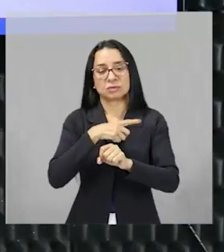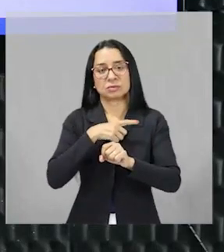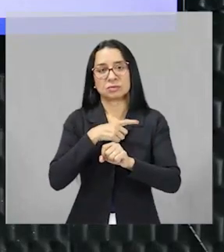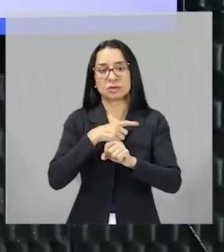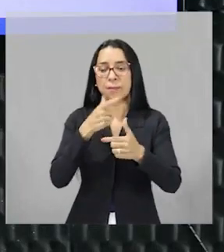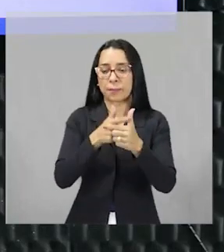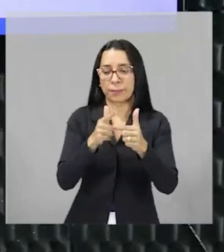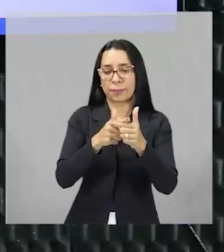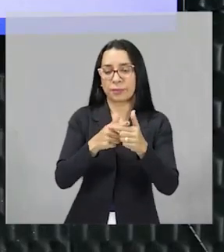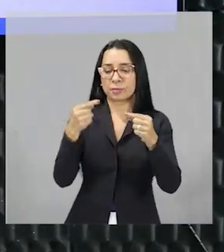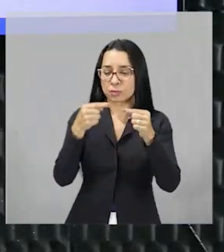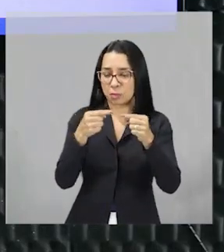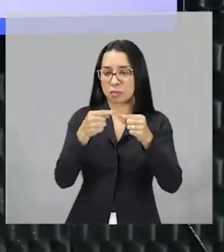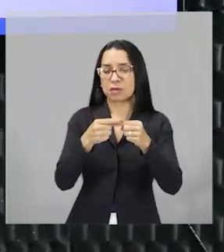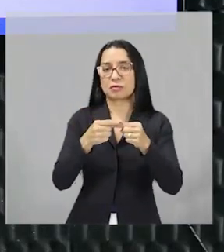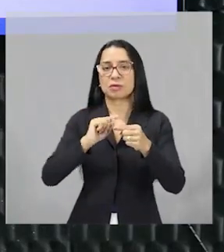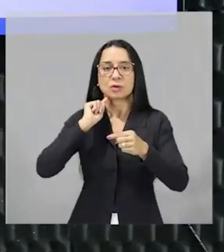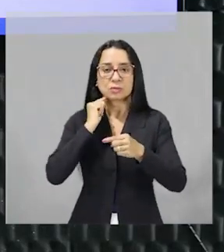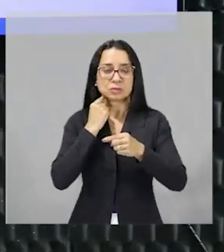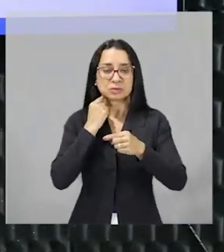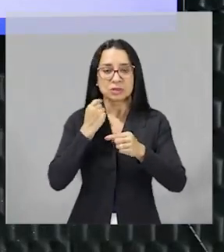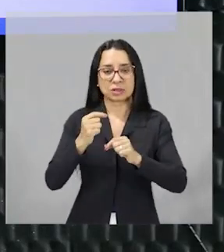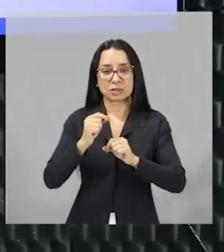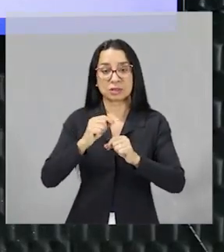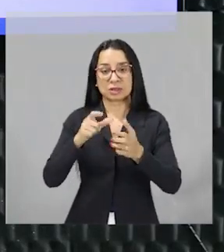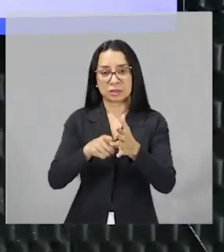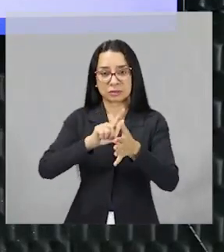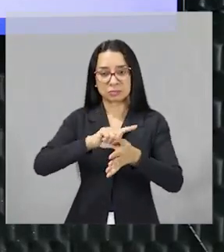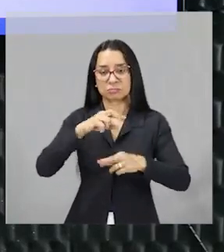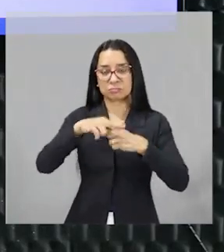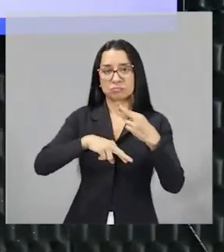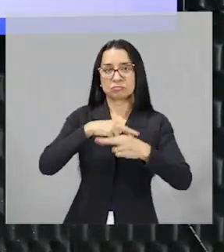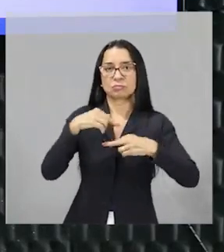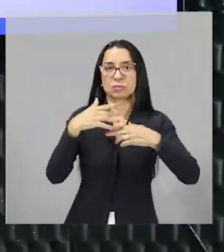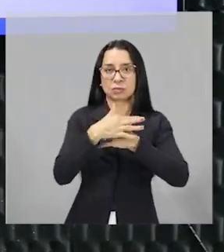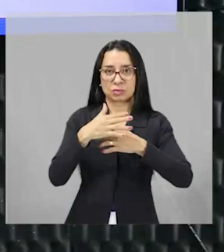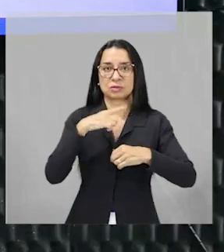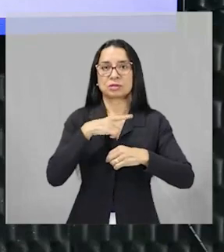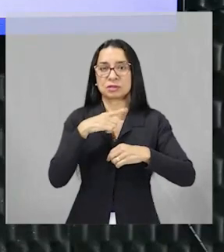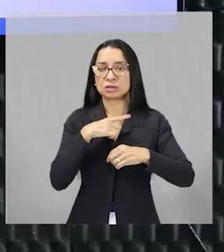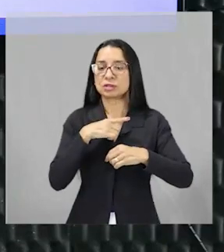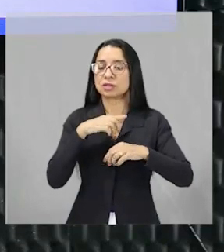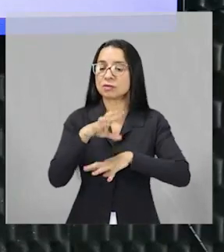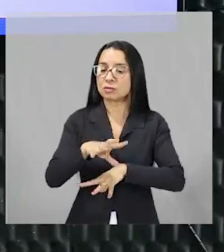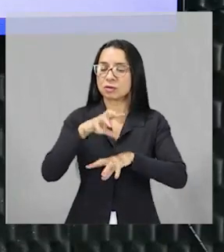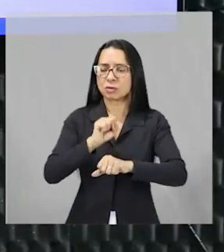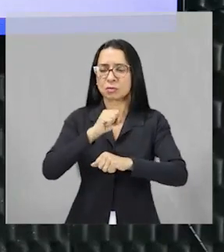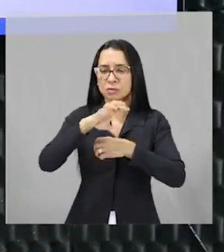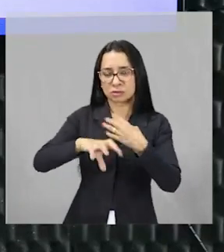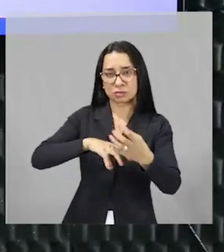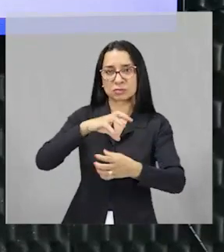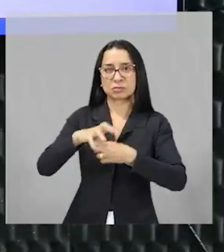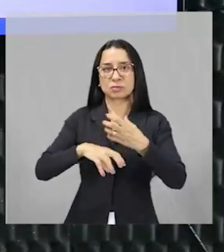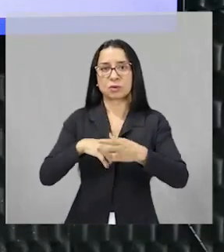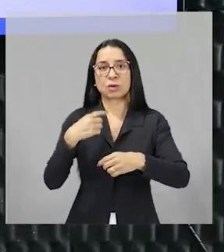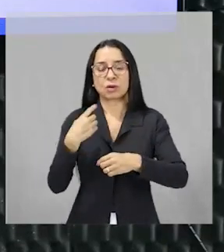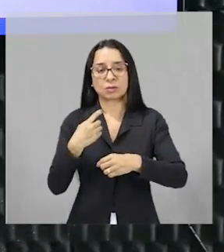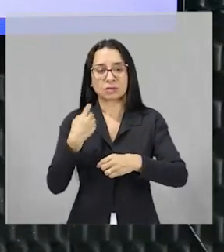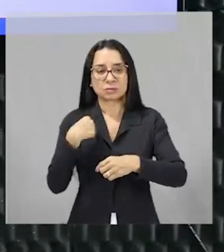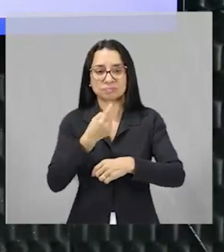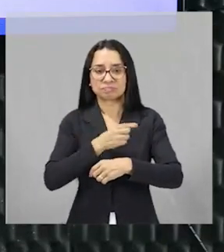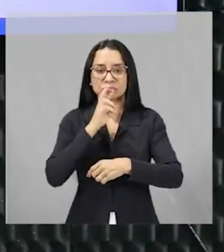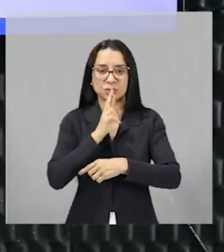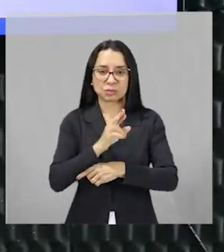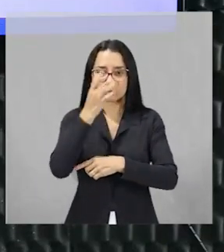né, principalmente ali a poluição, antes da reforma urbana, ou seja, de fato existia uma ocupação desordenada. Então o nosso gabarito aí é